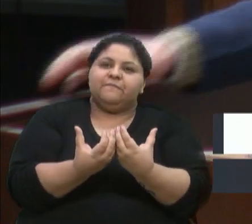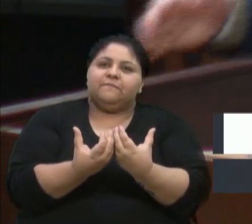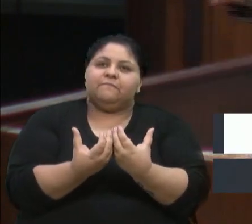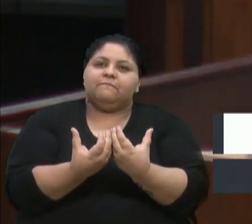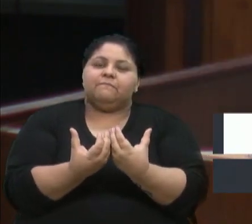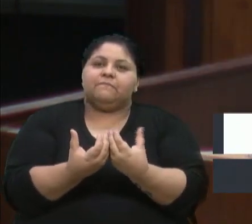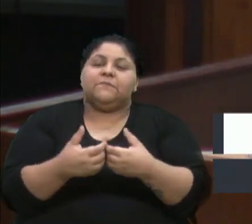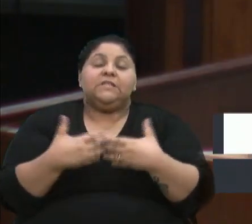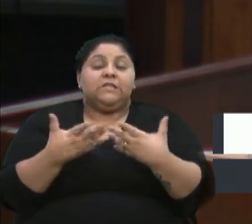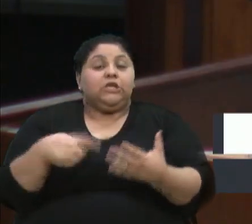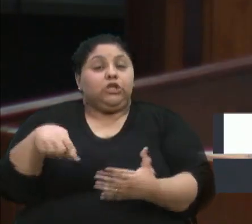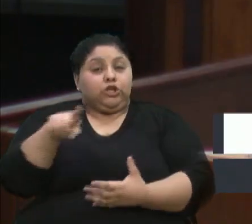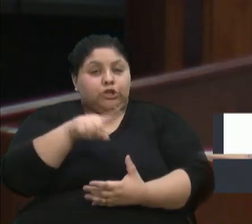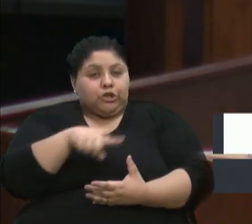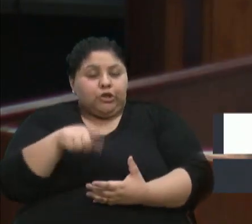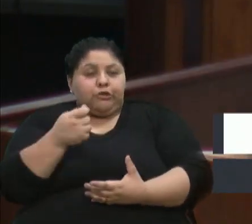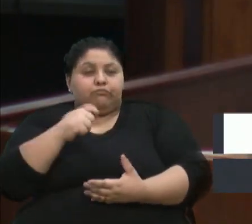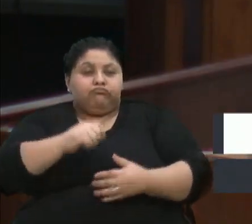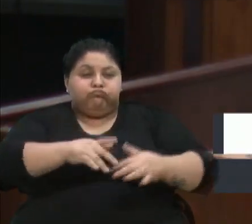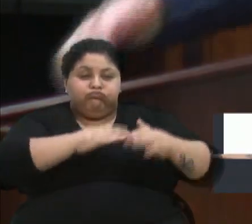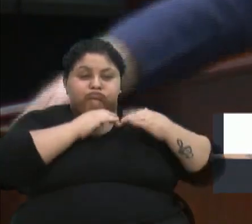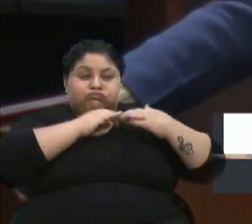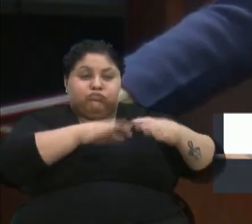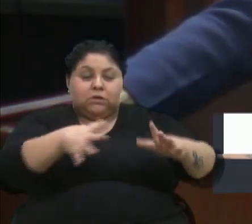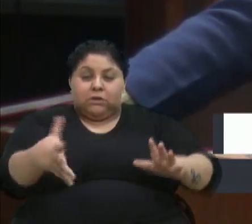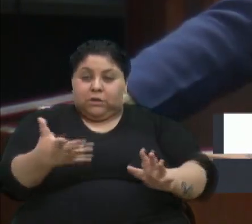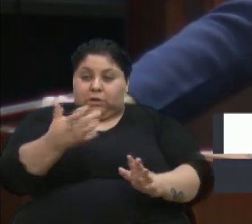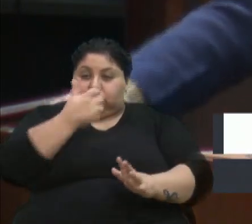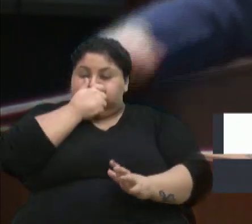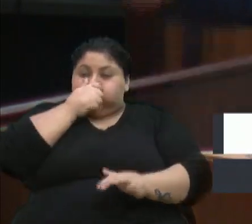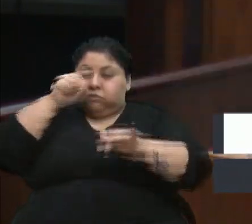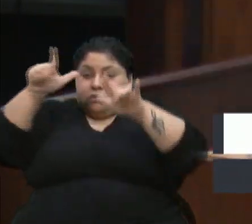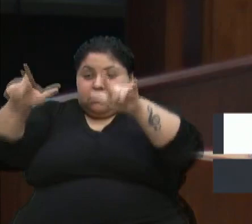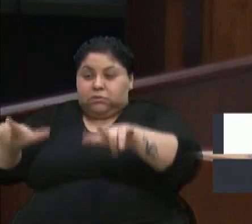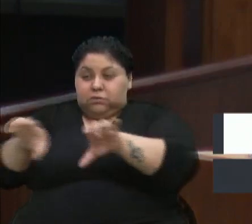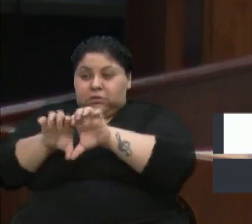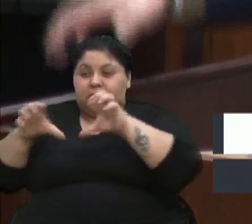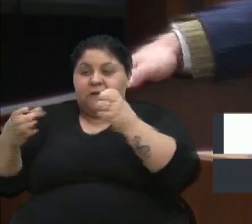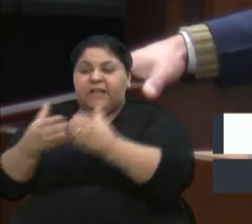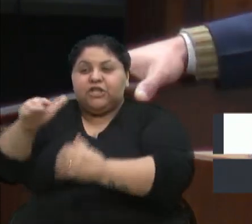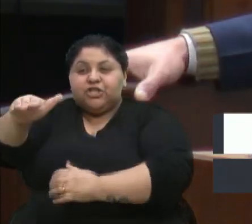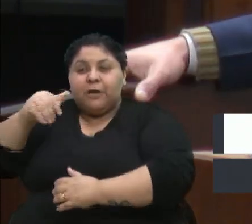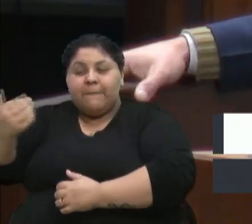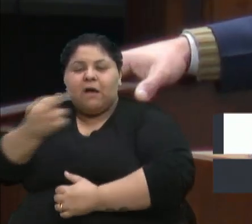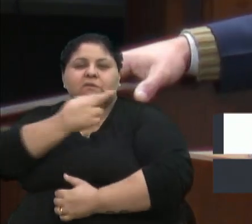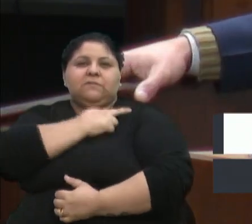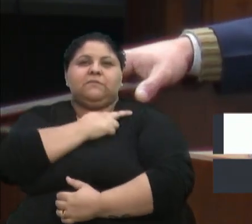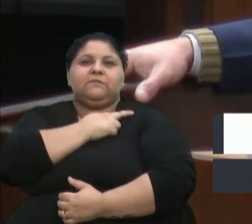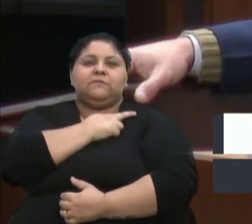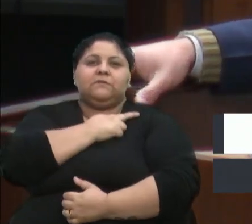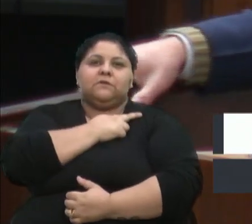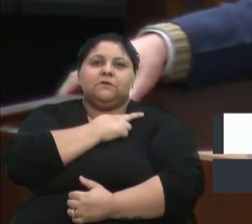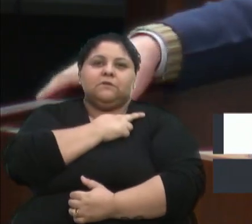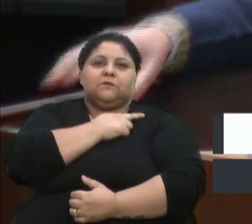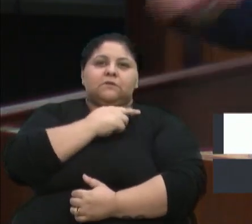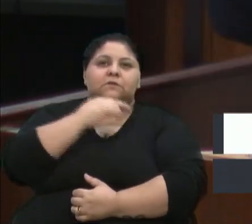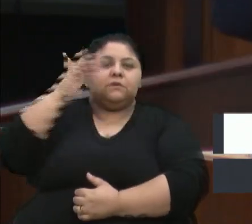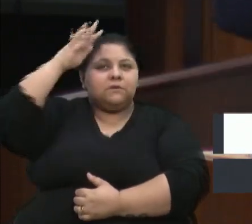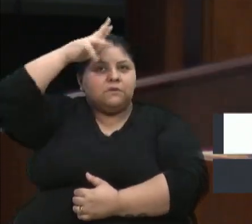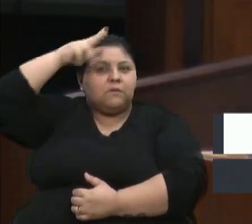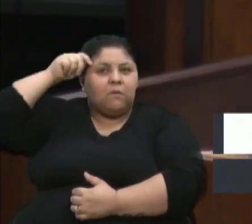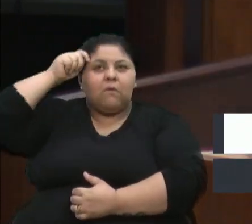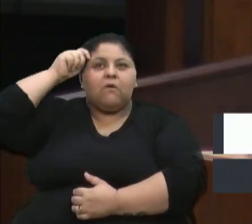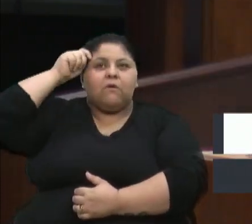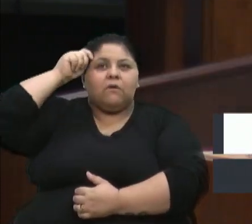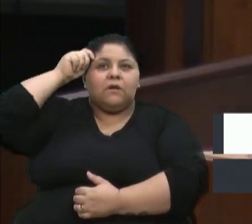Então nós temos que mobilizar, encher o salão lá das comunidades, chamar os representantes, e o prefeito possa lá